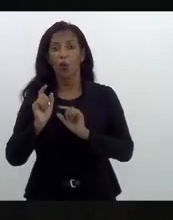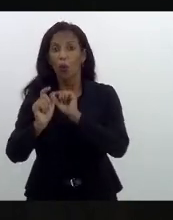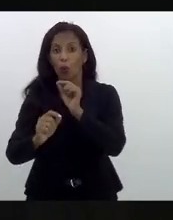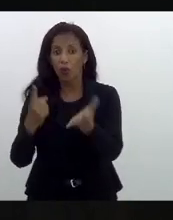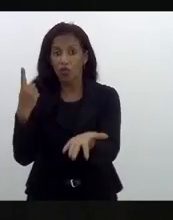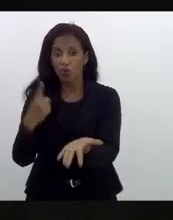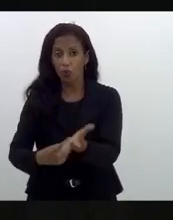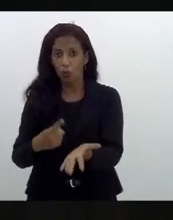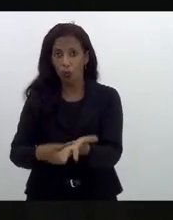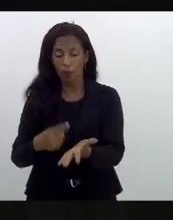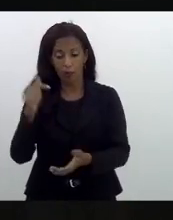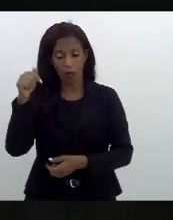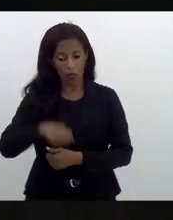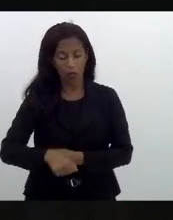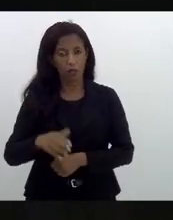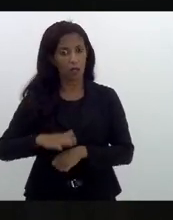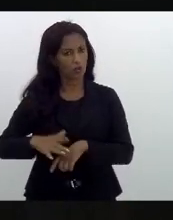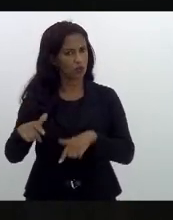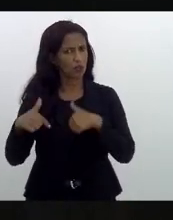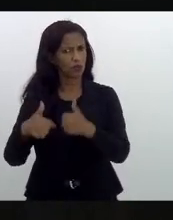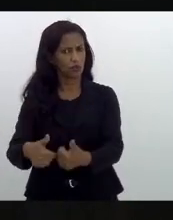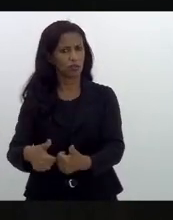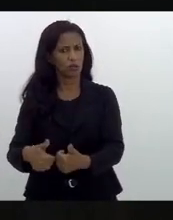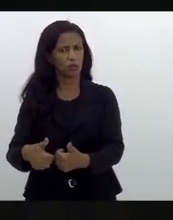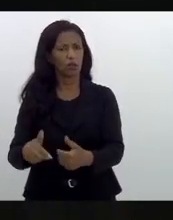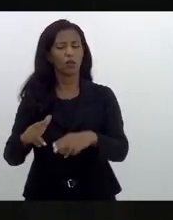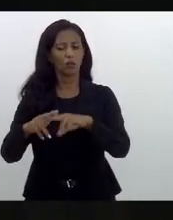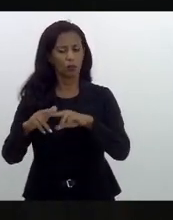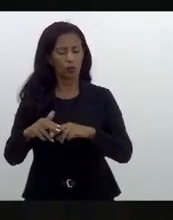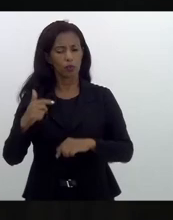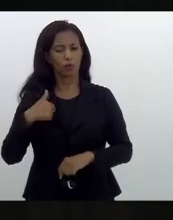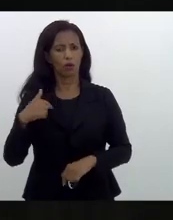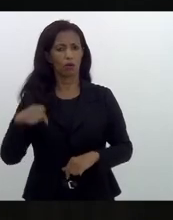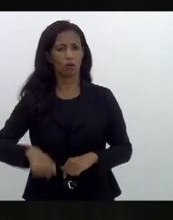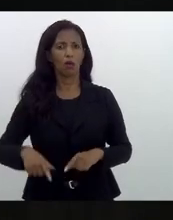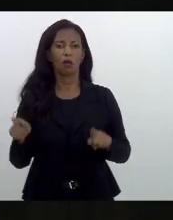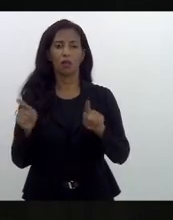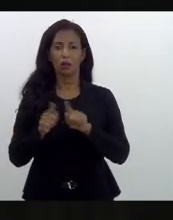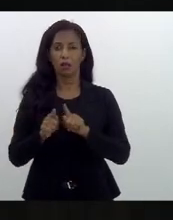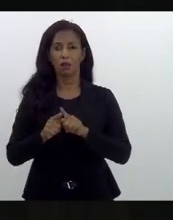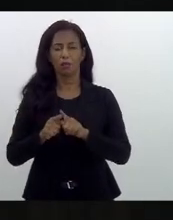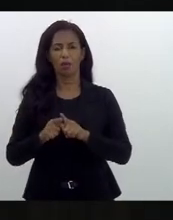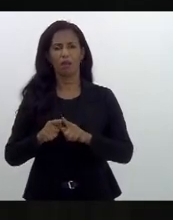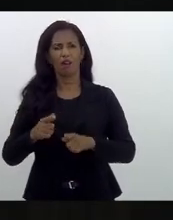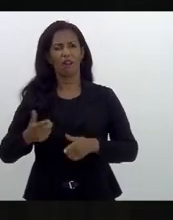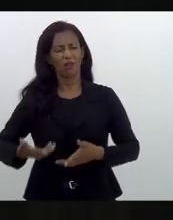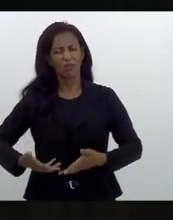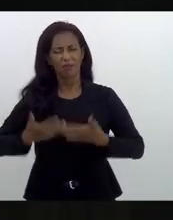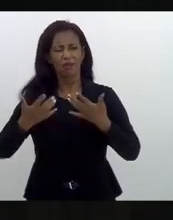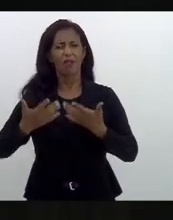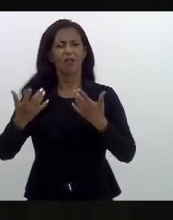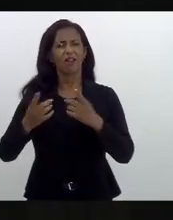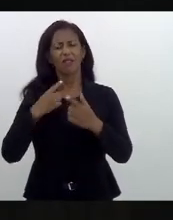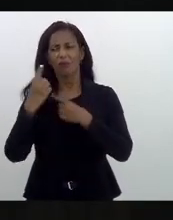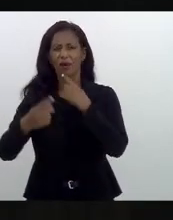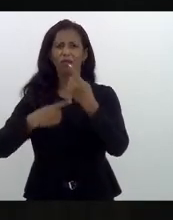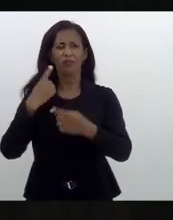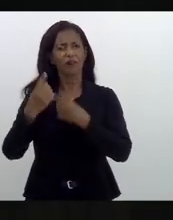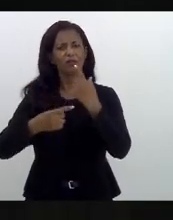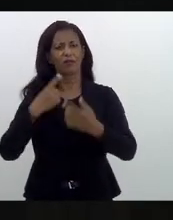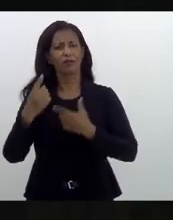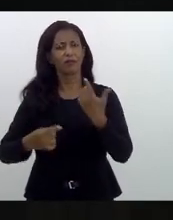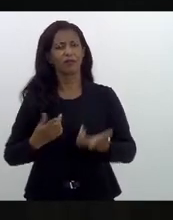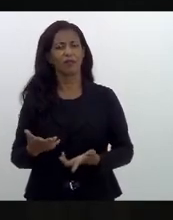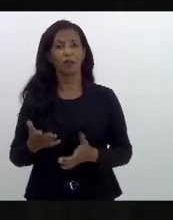acordar nós vamos fazer por isso que as vezes eu aqui também me excedo porque é verdade a gente está negociando negociando negociando